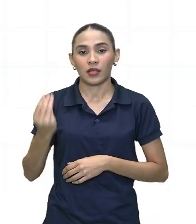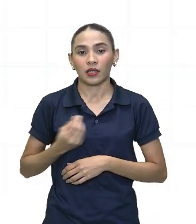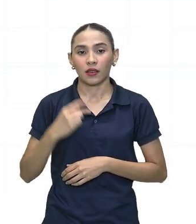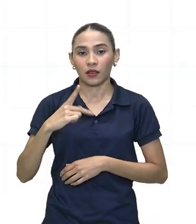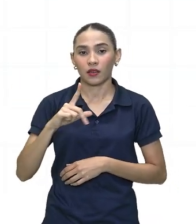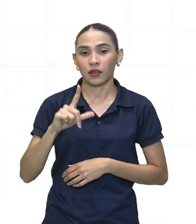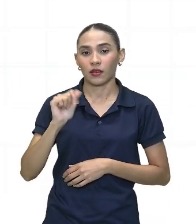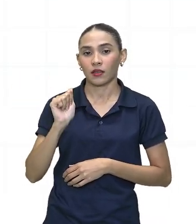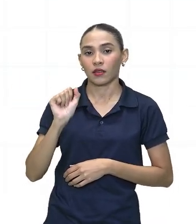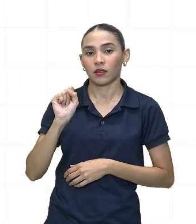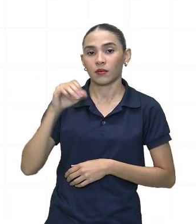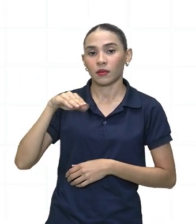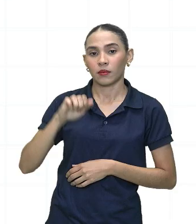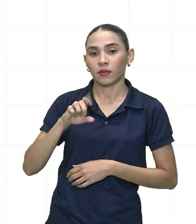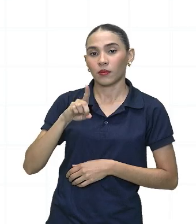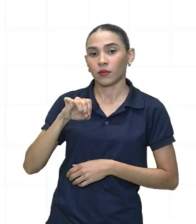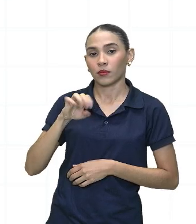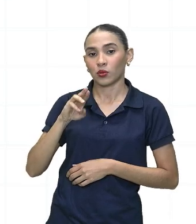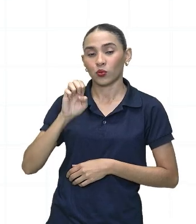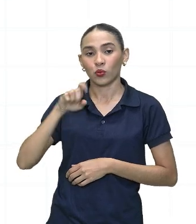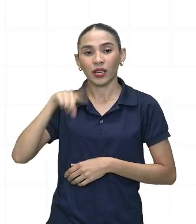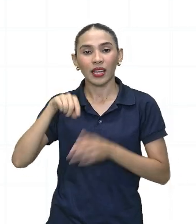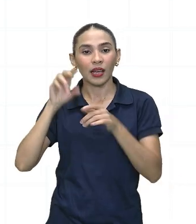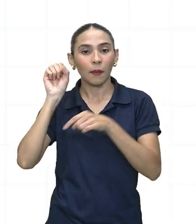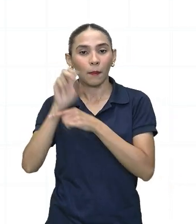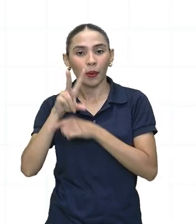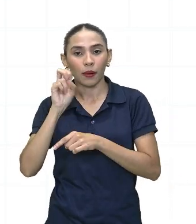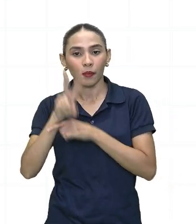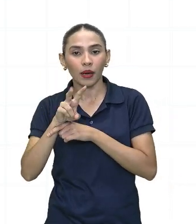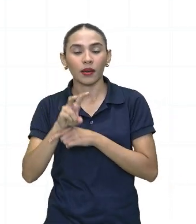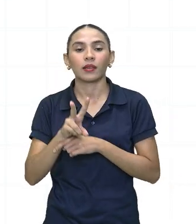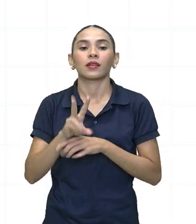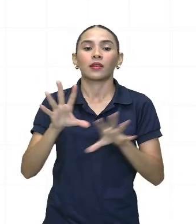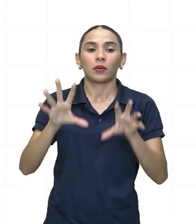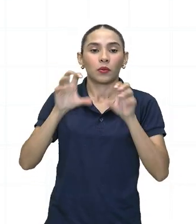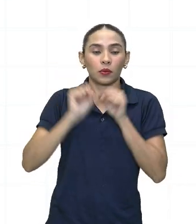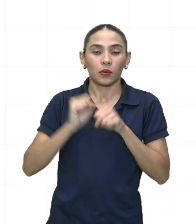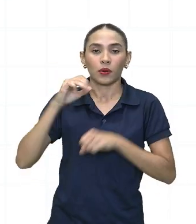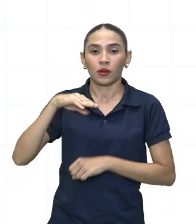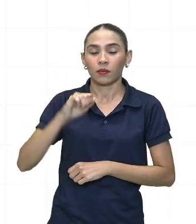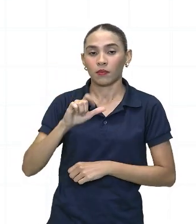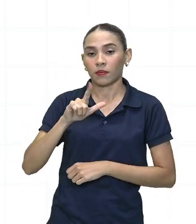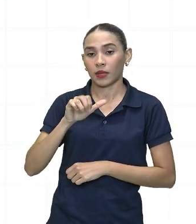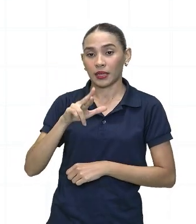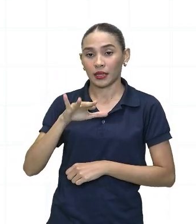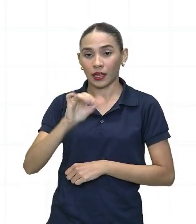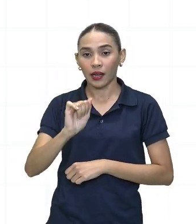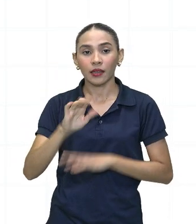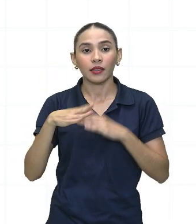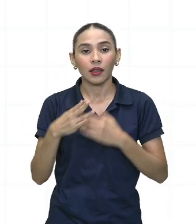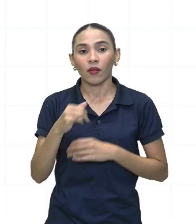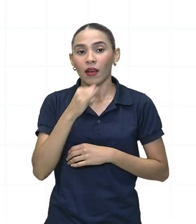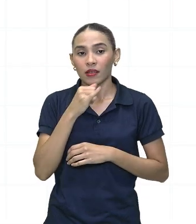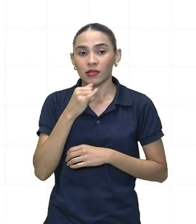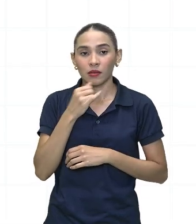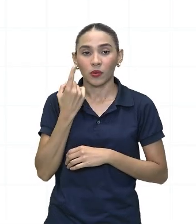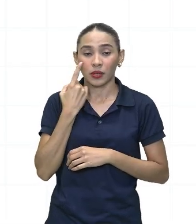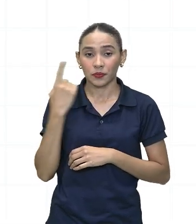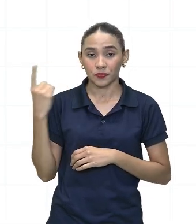plasmódio, que é o protozoário que causa a malária. Então, o ciclo de vida do